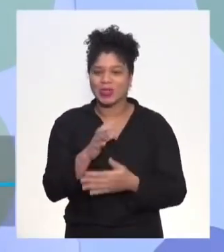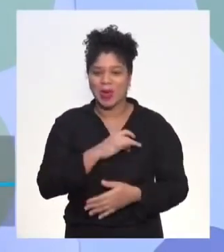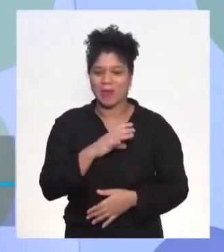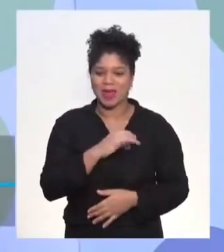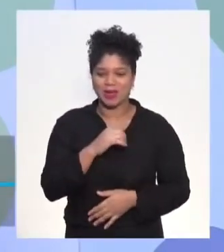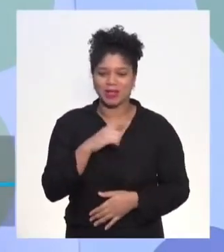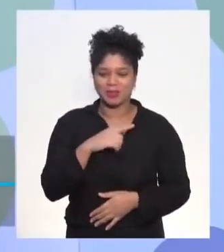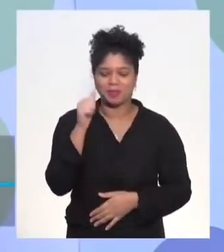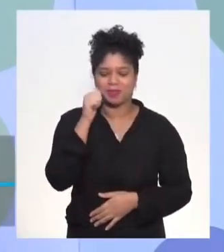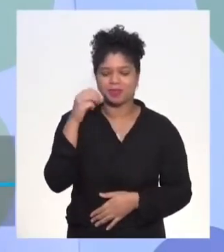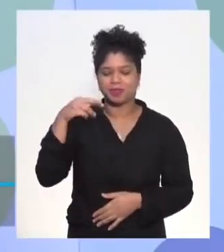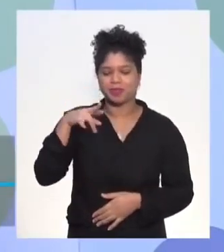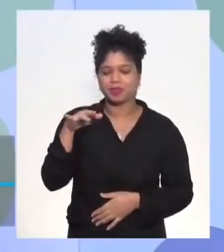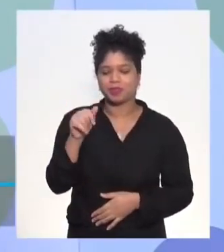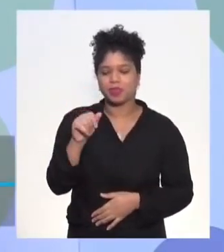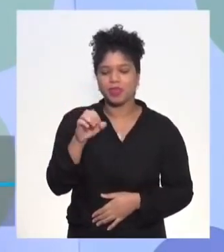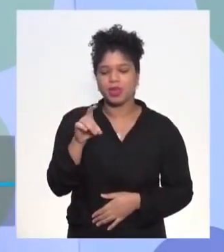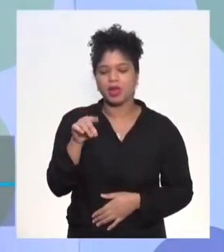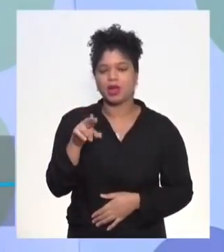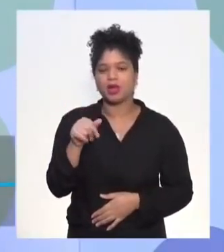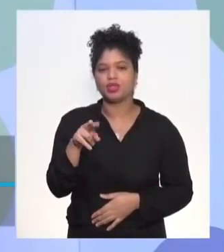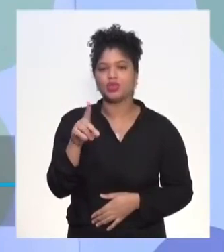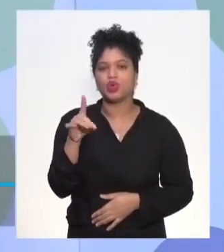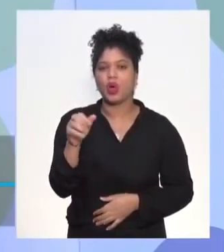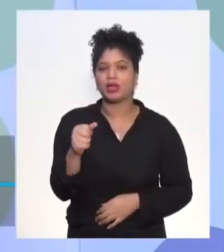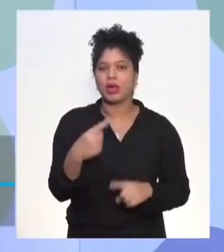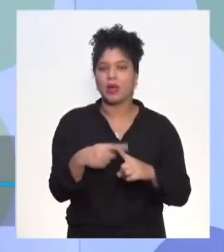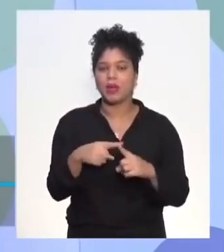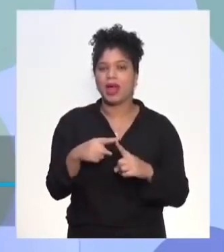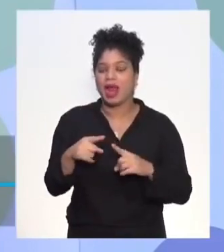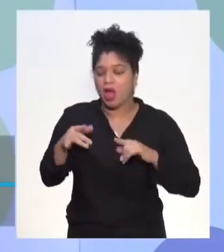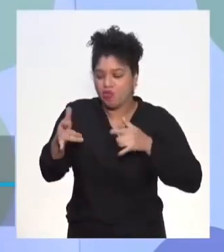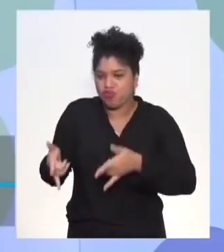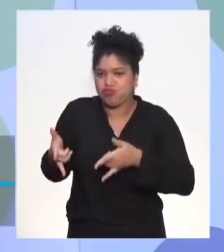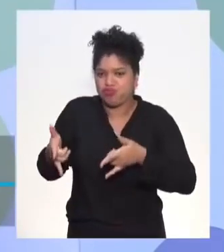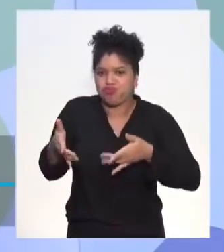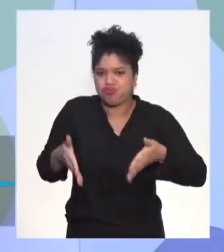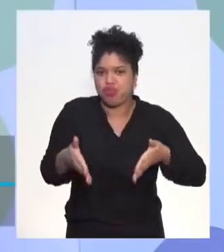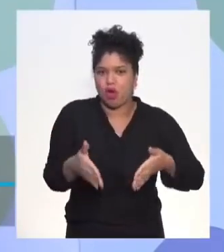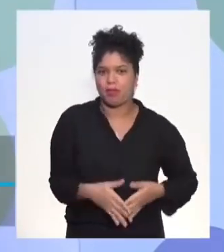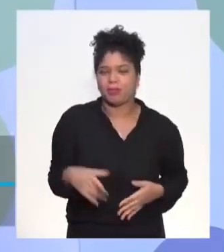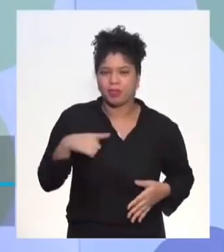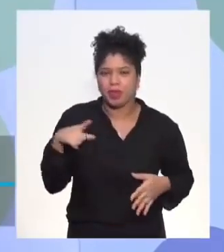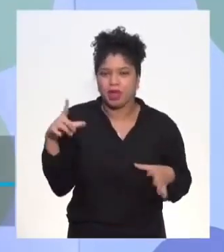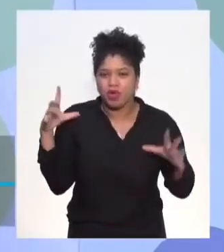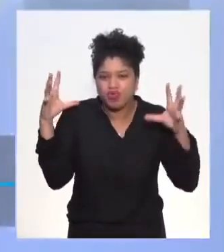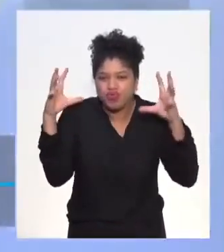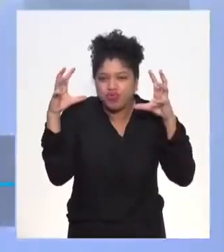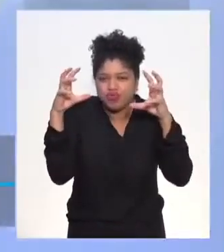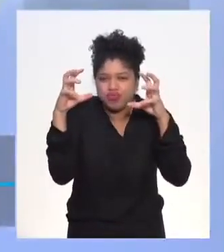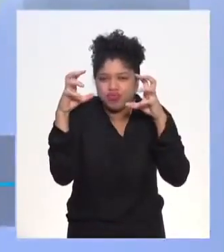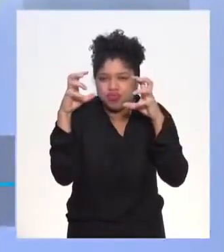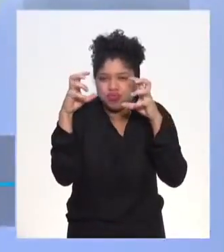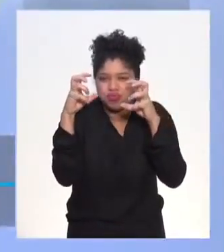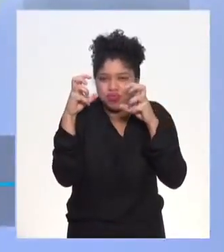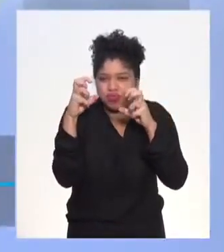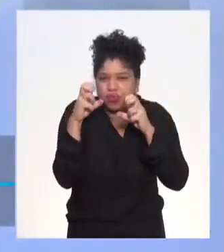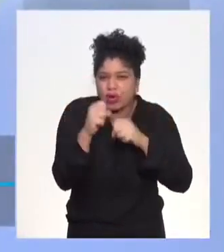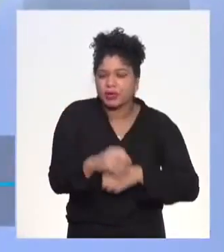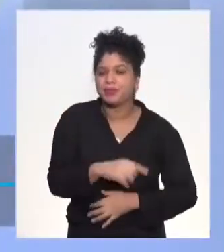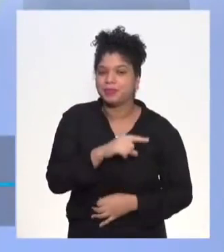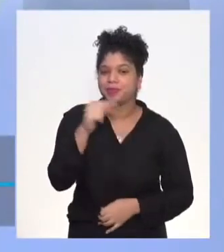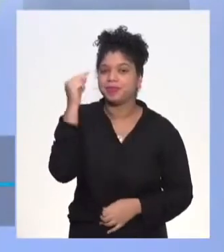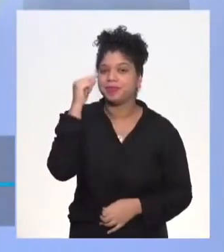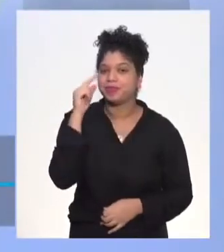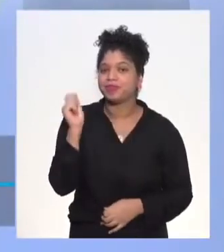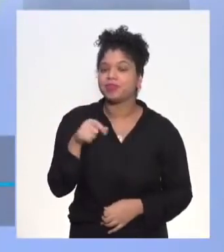Maria Eduarda falando terror por conta do cemitério e o ar mais sombrio. Pense assim, gente. Você quer